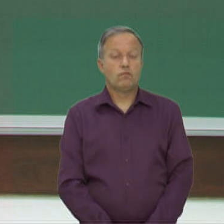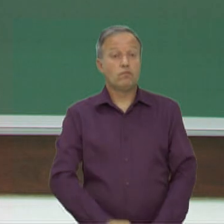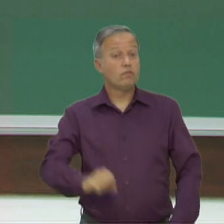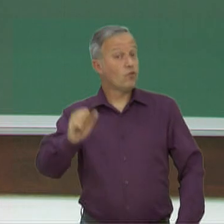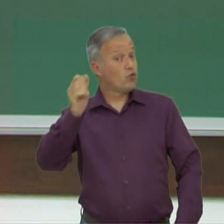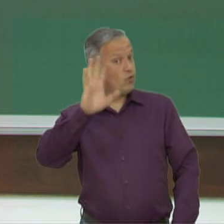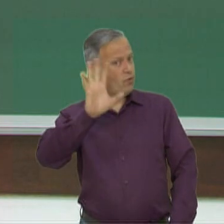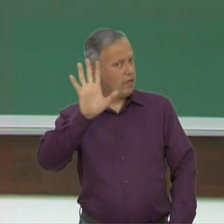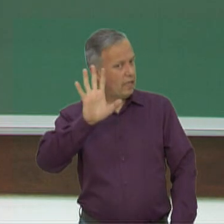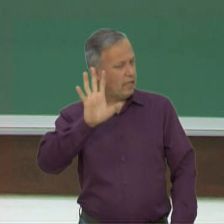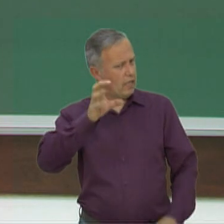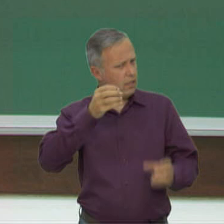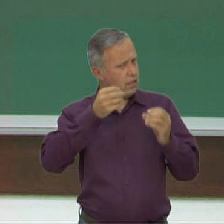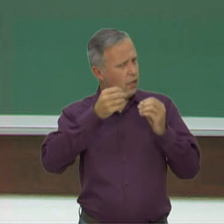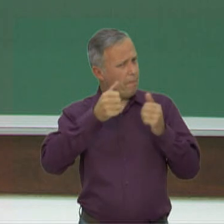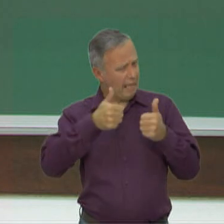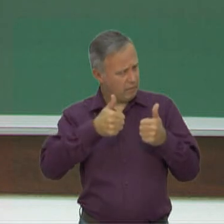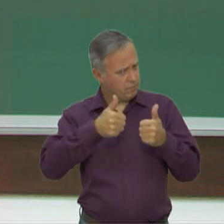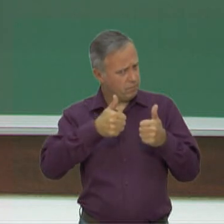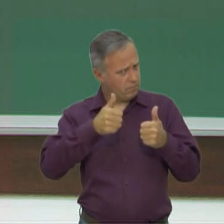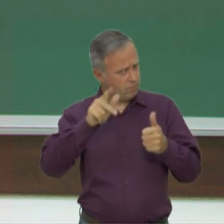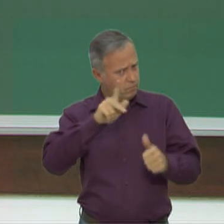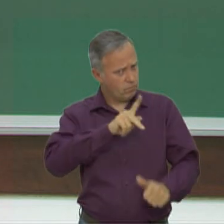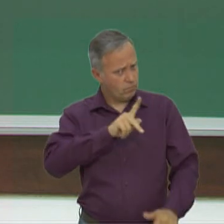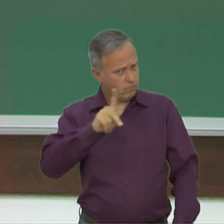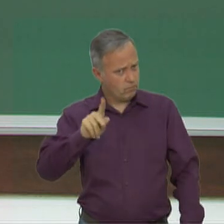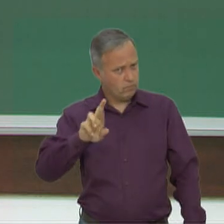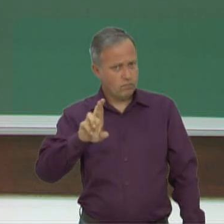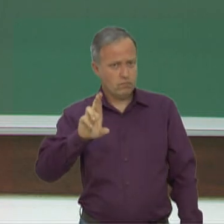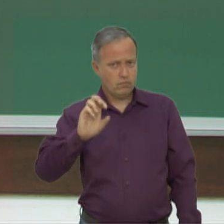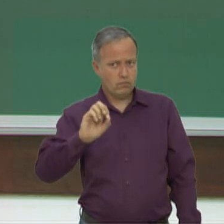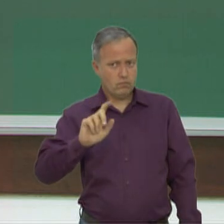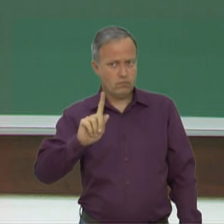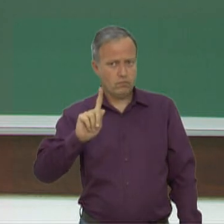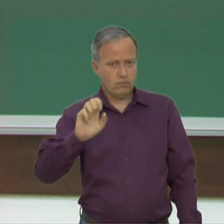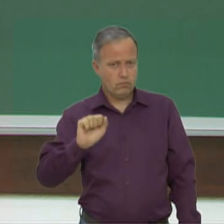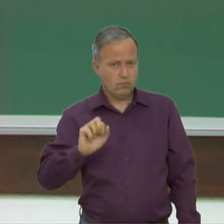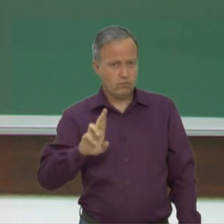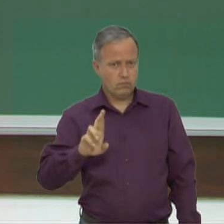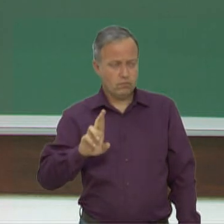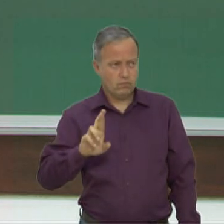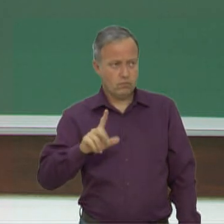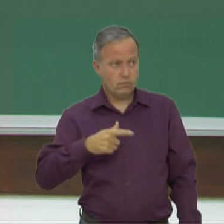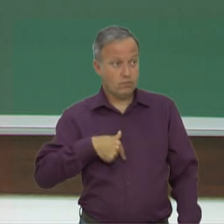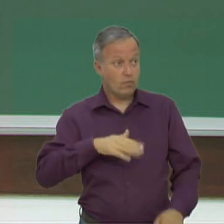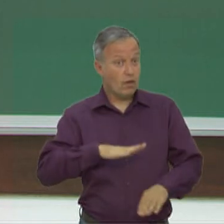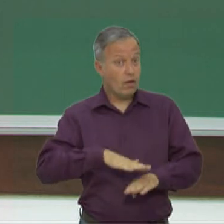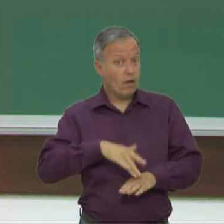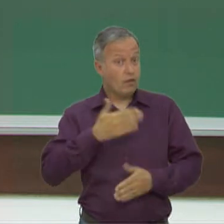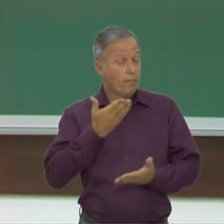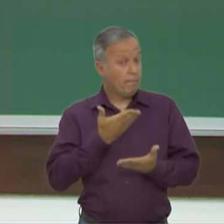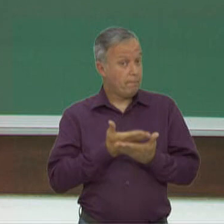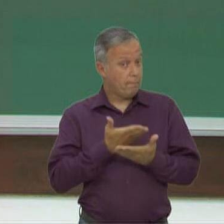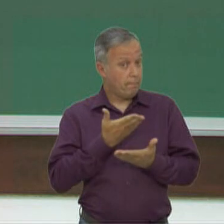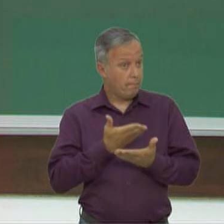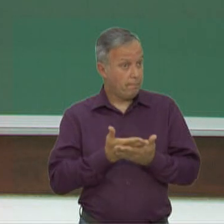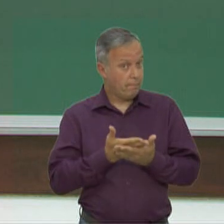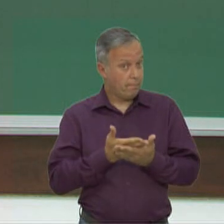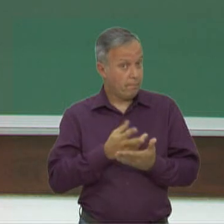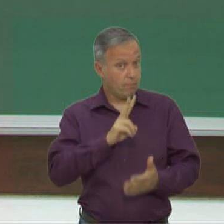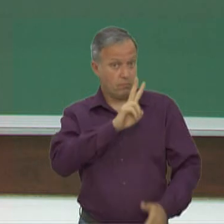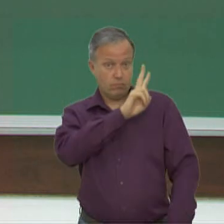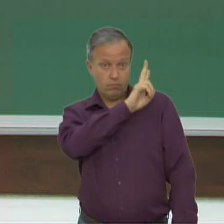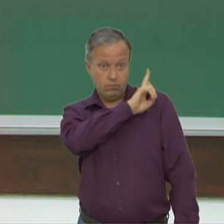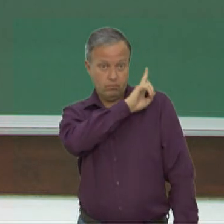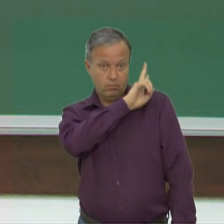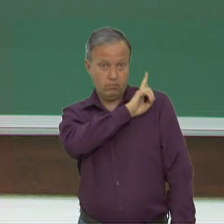Olá, chicos, que tal? Eu sou o professor Roger, estamos aqui para mais uma aula da segunda série